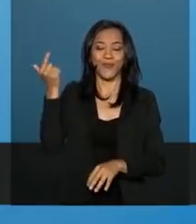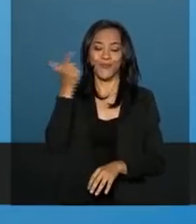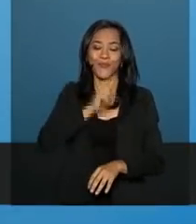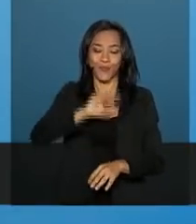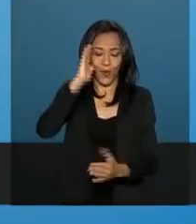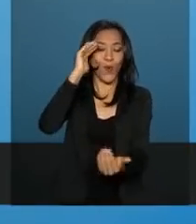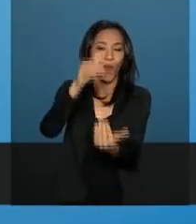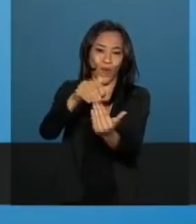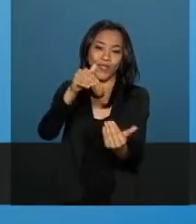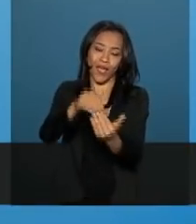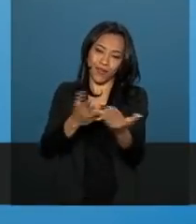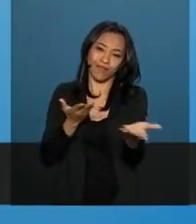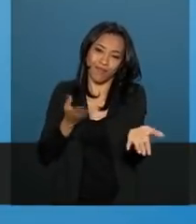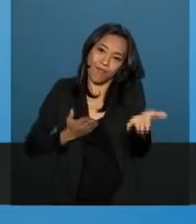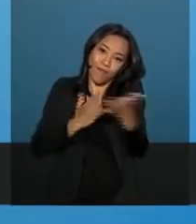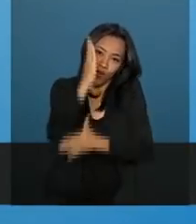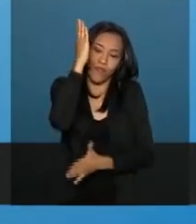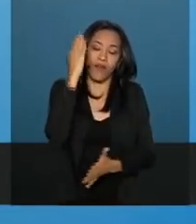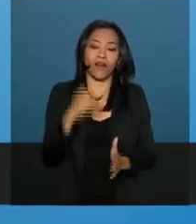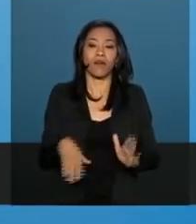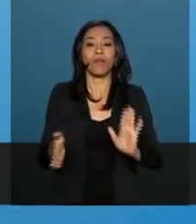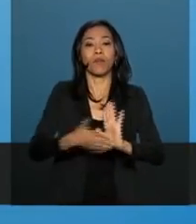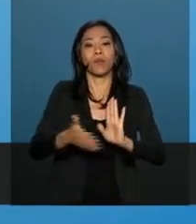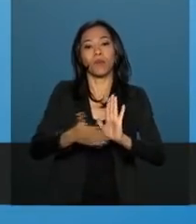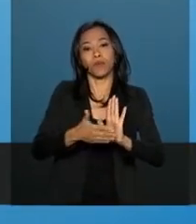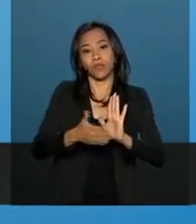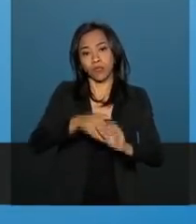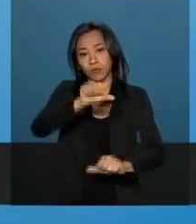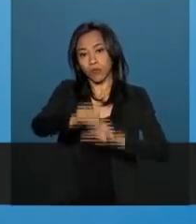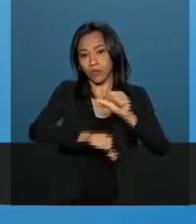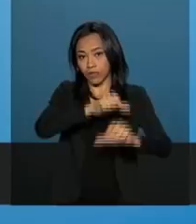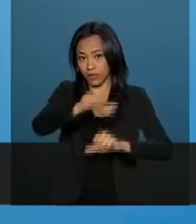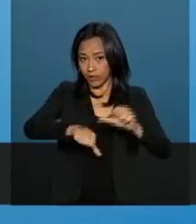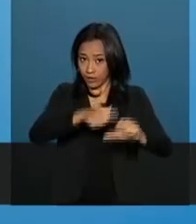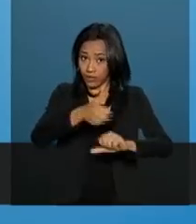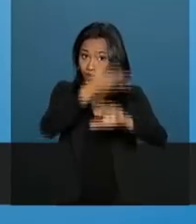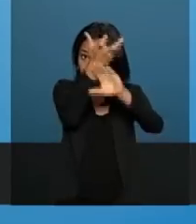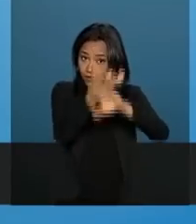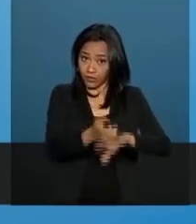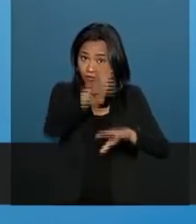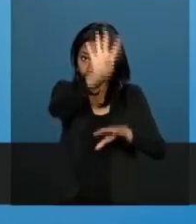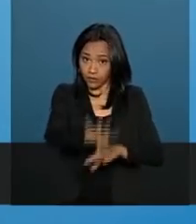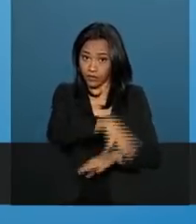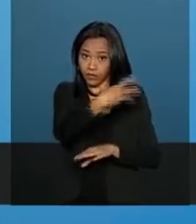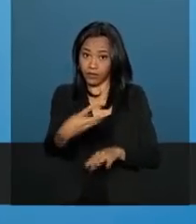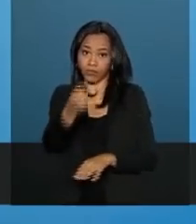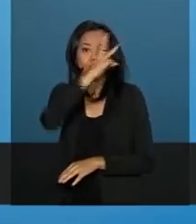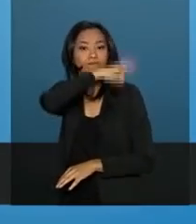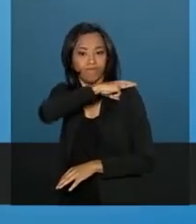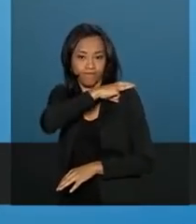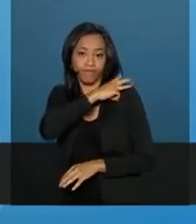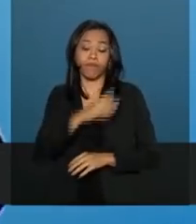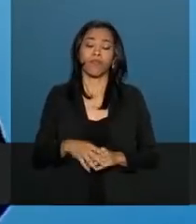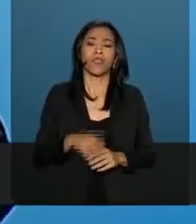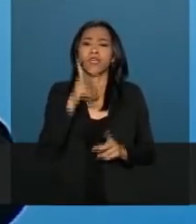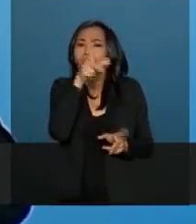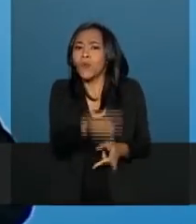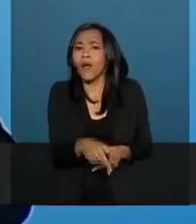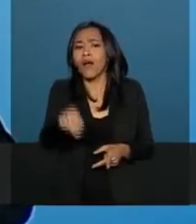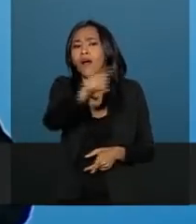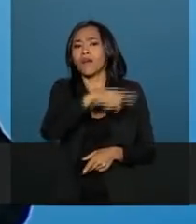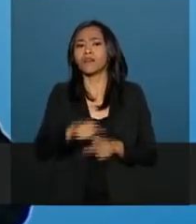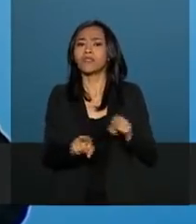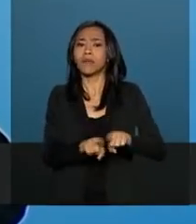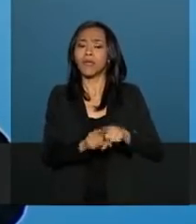a reforma do ensino médio. O que fizemos com os estatais, os senhores e as senhoras